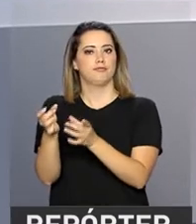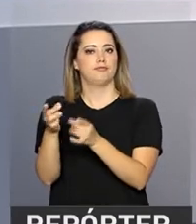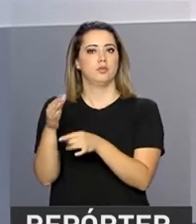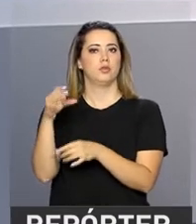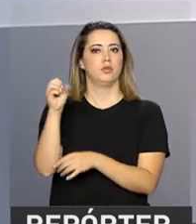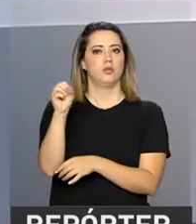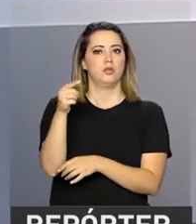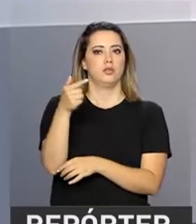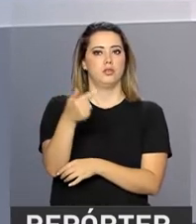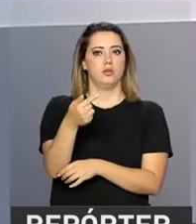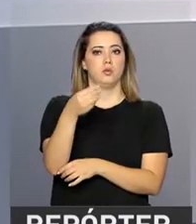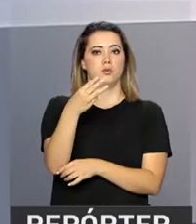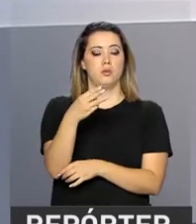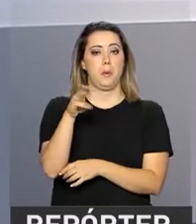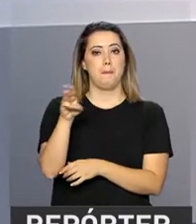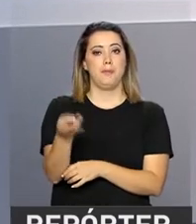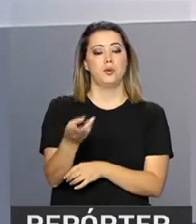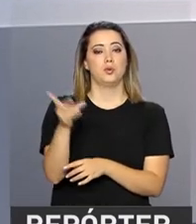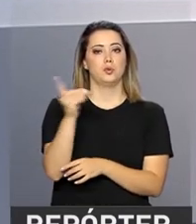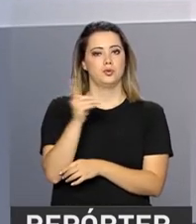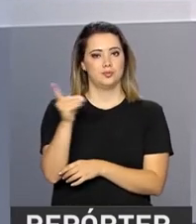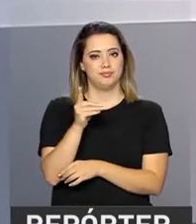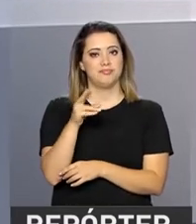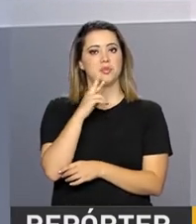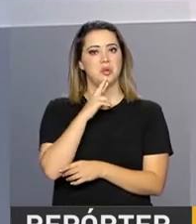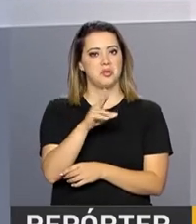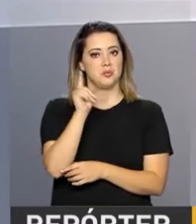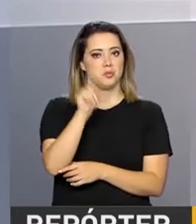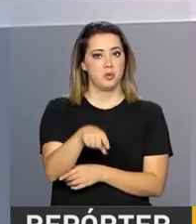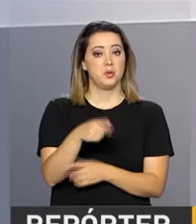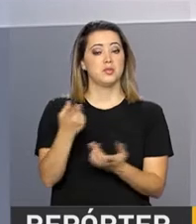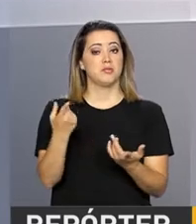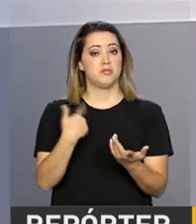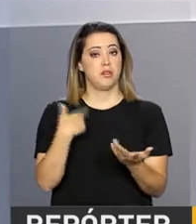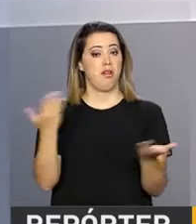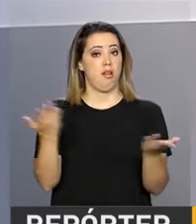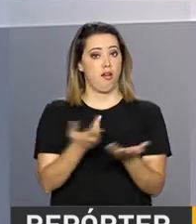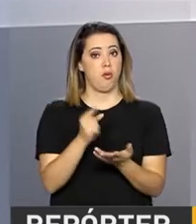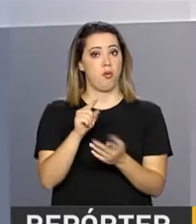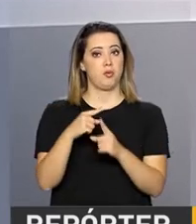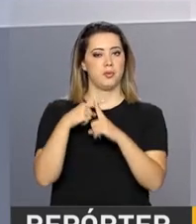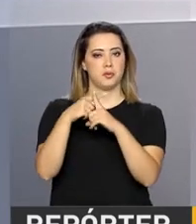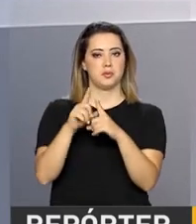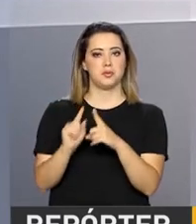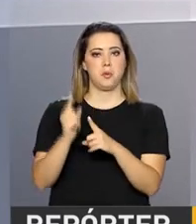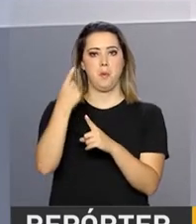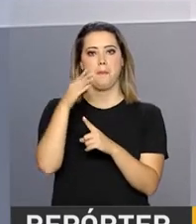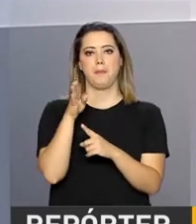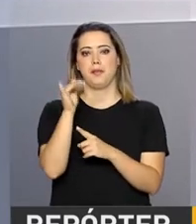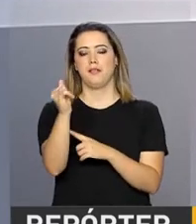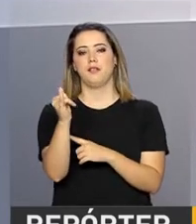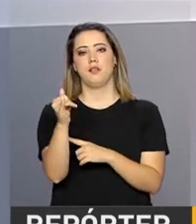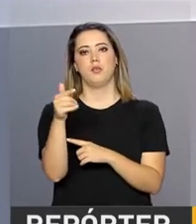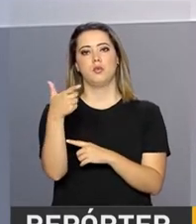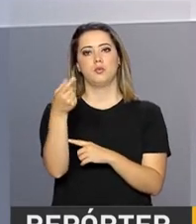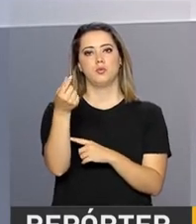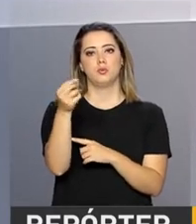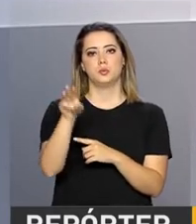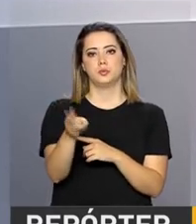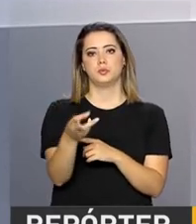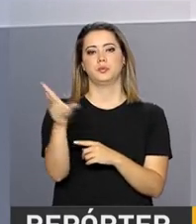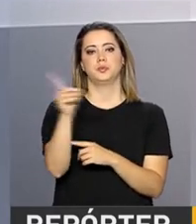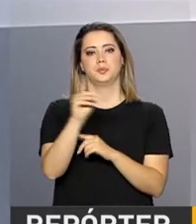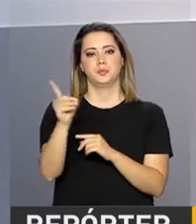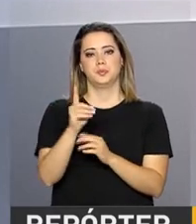873 milhões de dólares o resultado de agosto até o momento está positivo em mais de 1 bilhão e 200 milhões